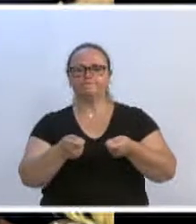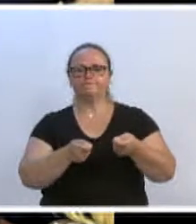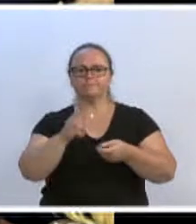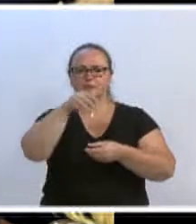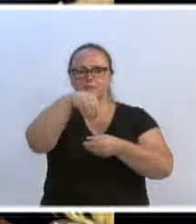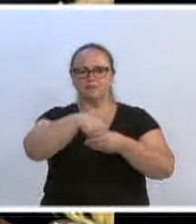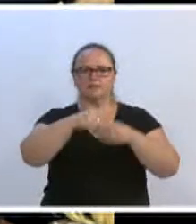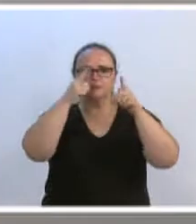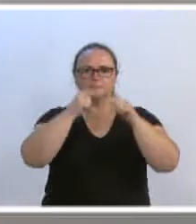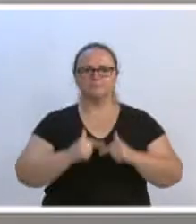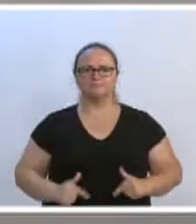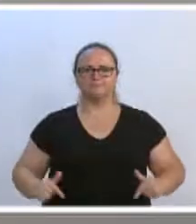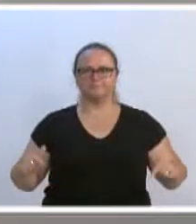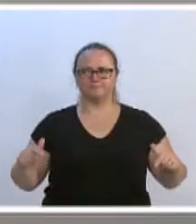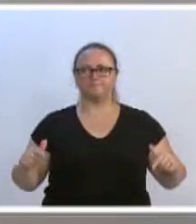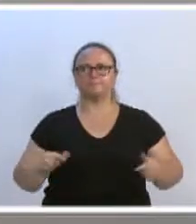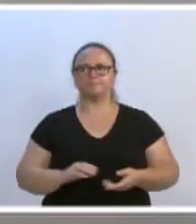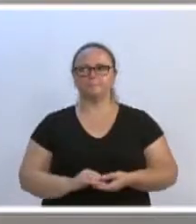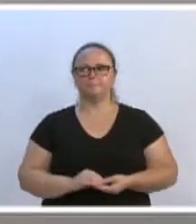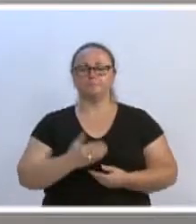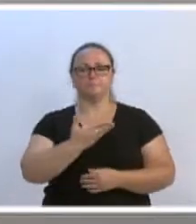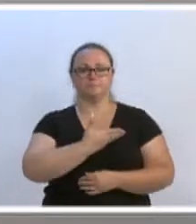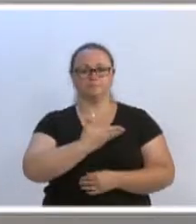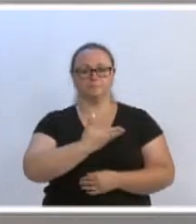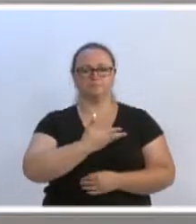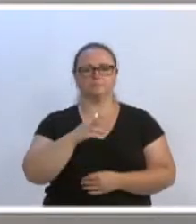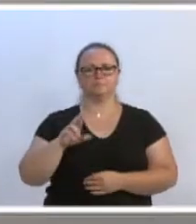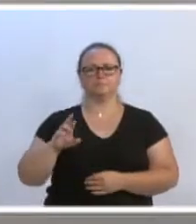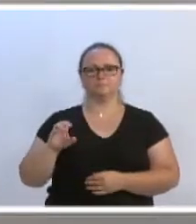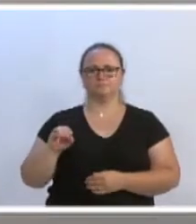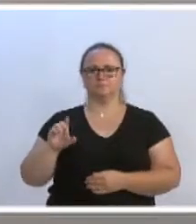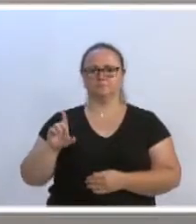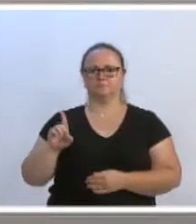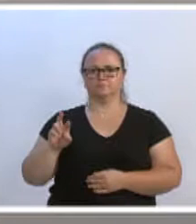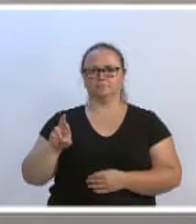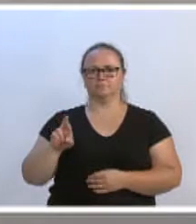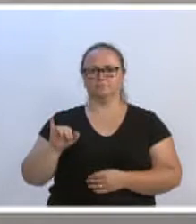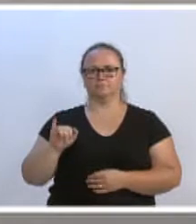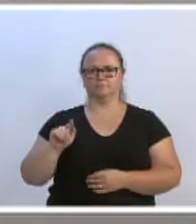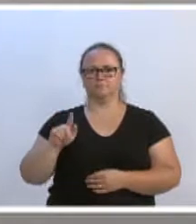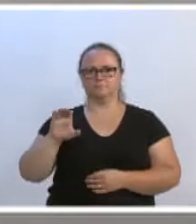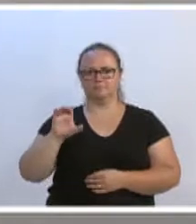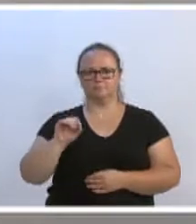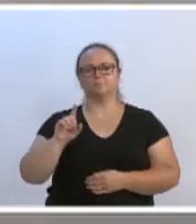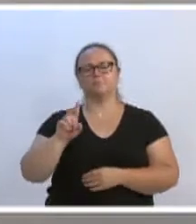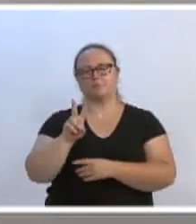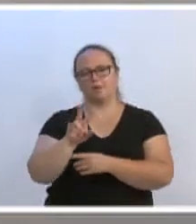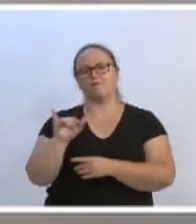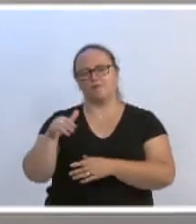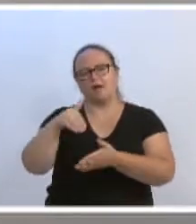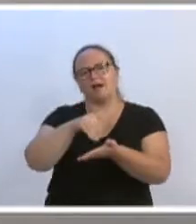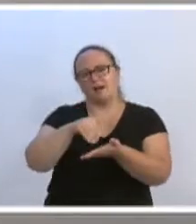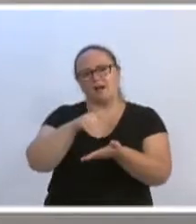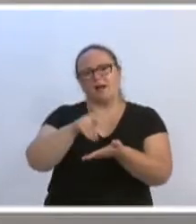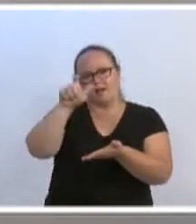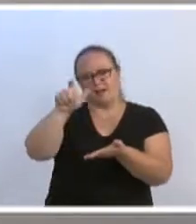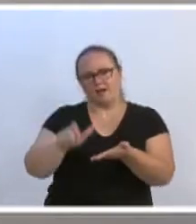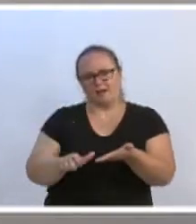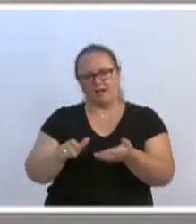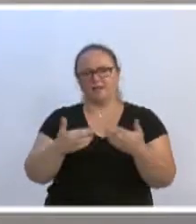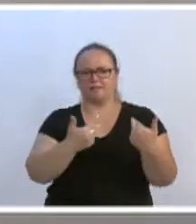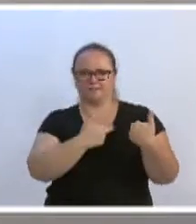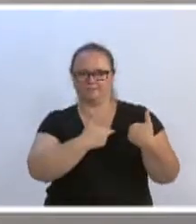transparência qual o amigo rodrigues 11 vai ser o gestor da mesma forma desejo